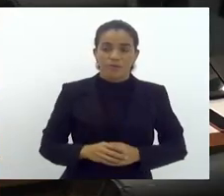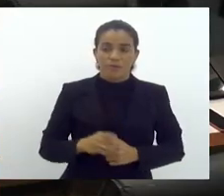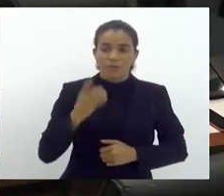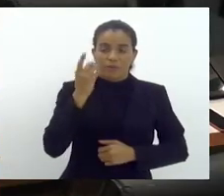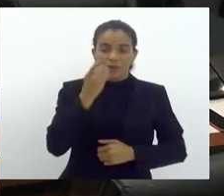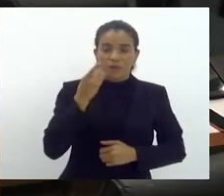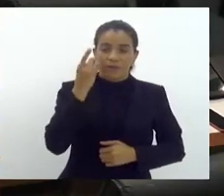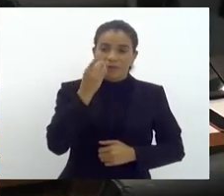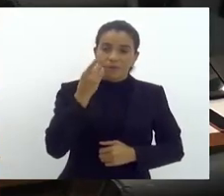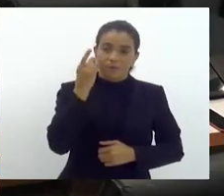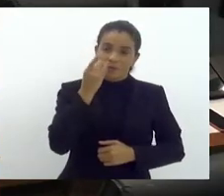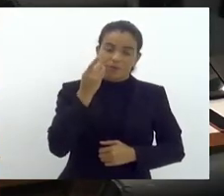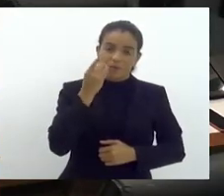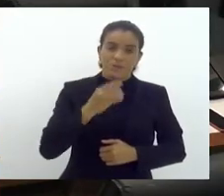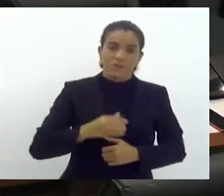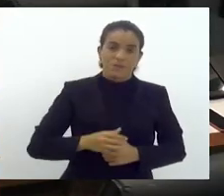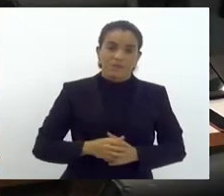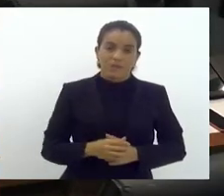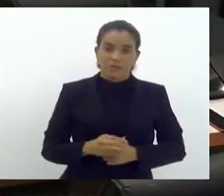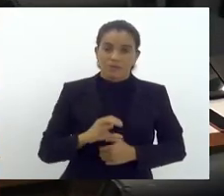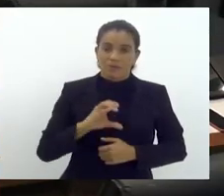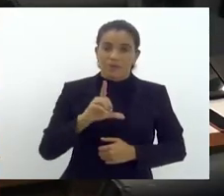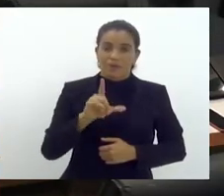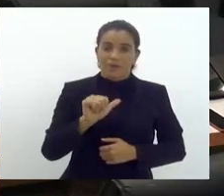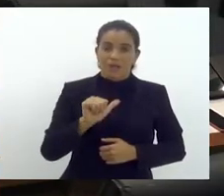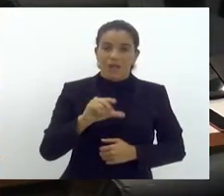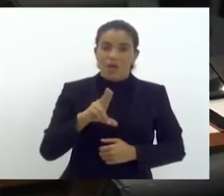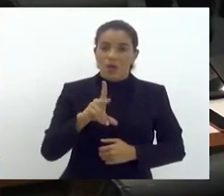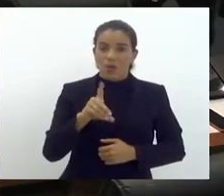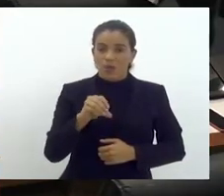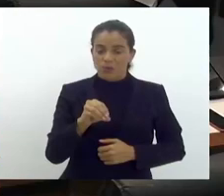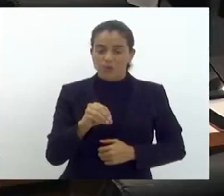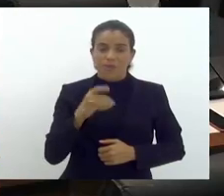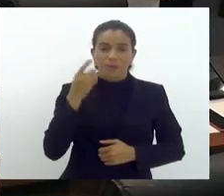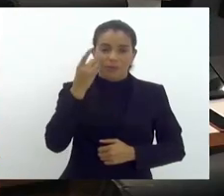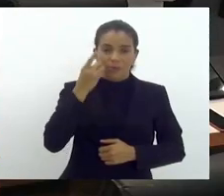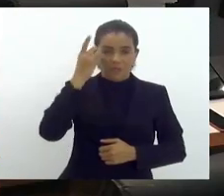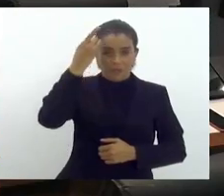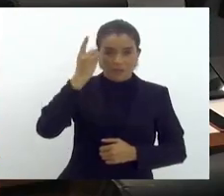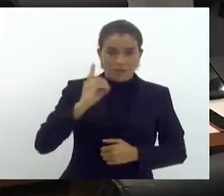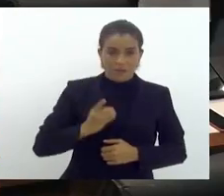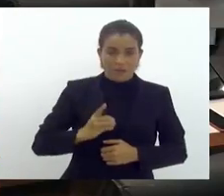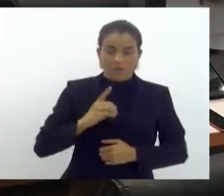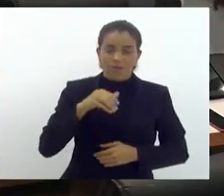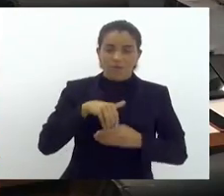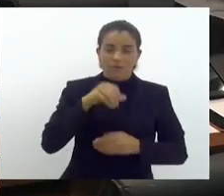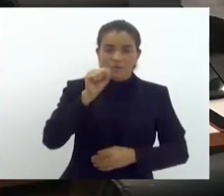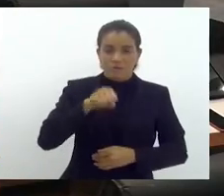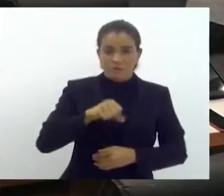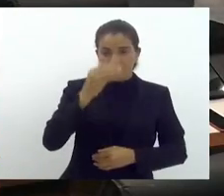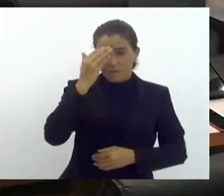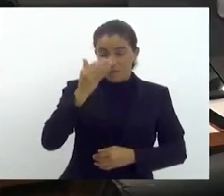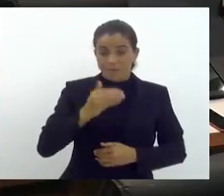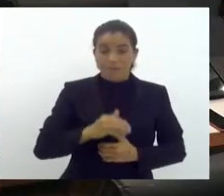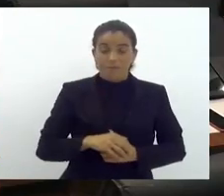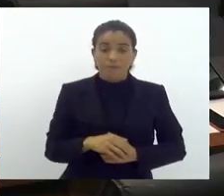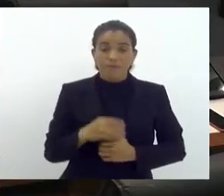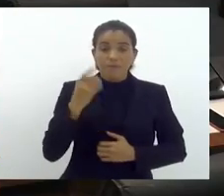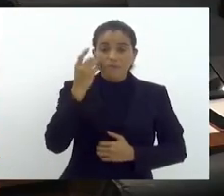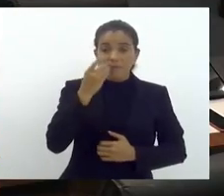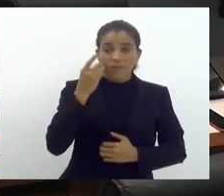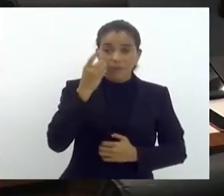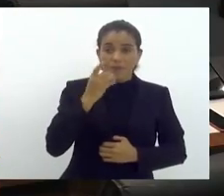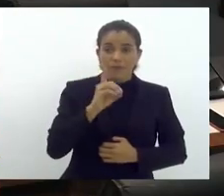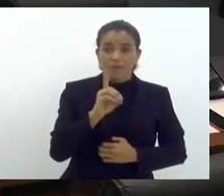deputado Cláudio Caiado deputada Dani Balbi Muito obrigado Deputado deputada